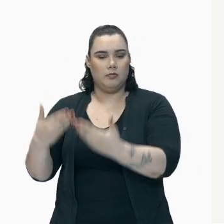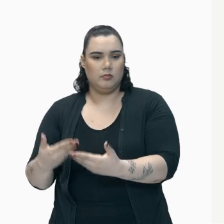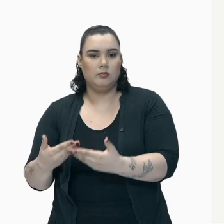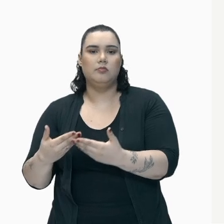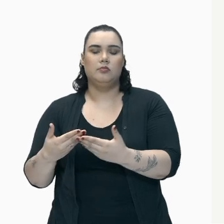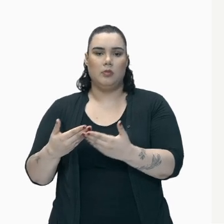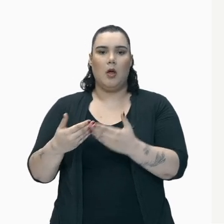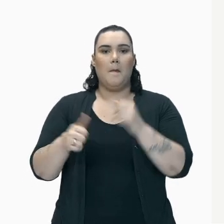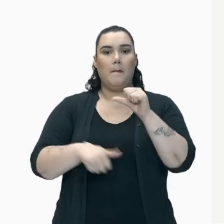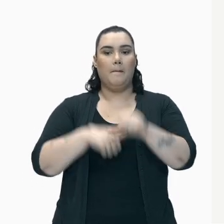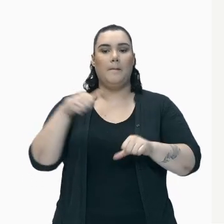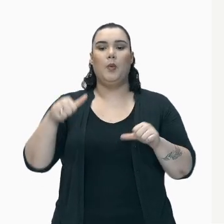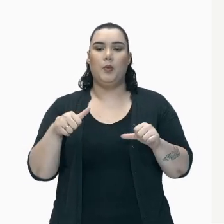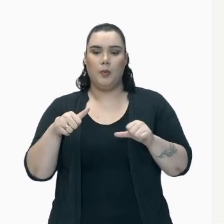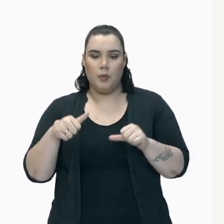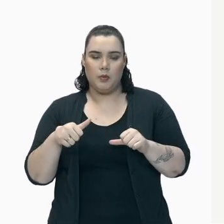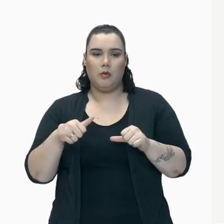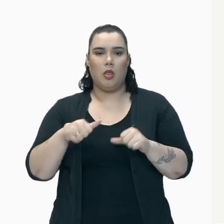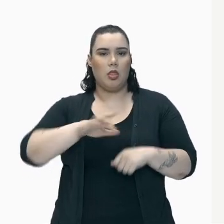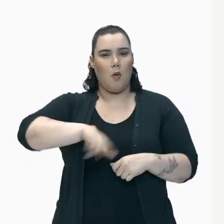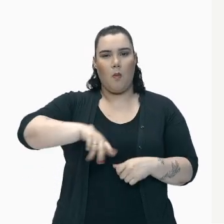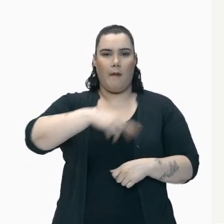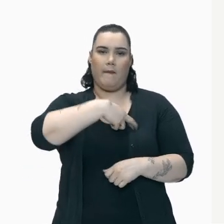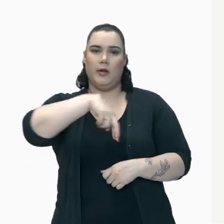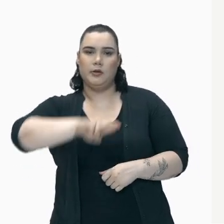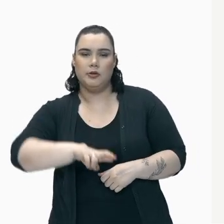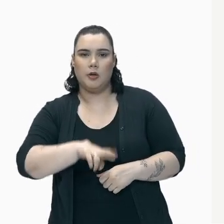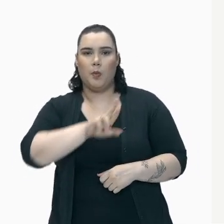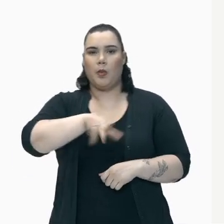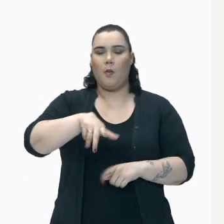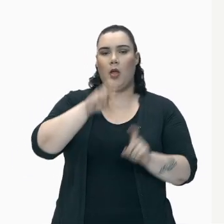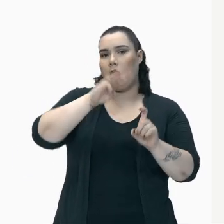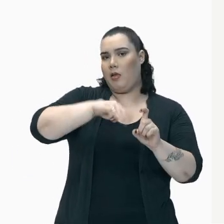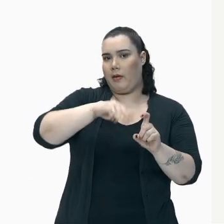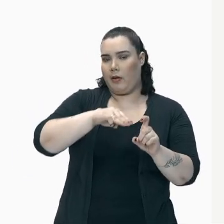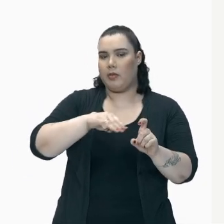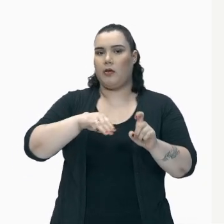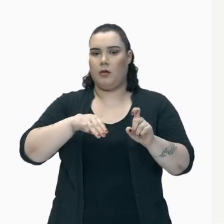se afastando aí das religiões, do senso comum, das lendas,